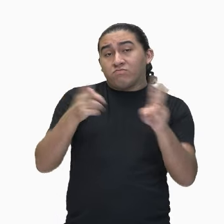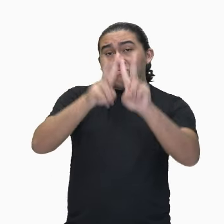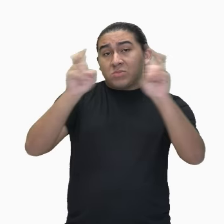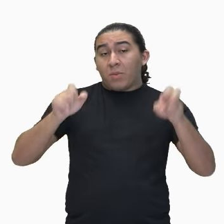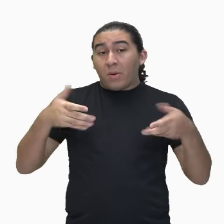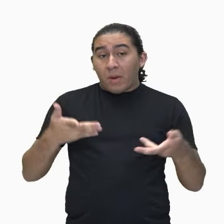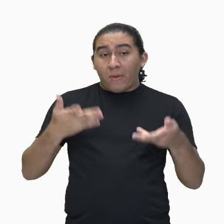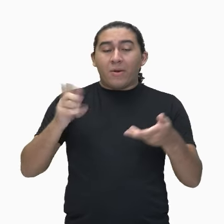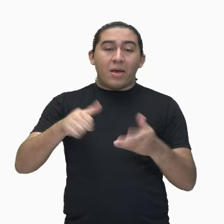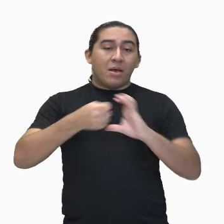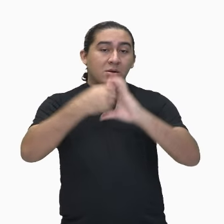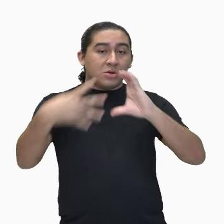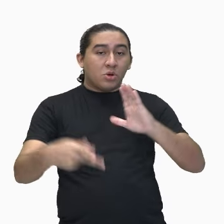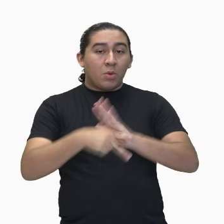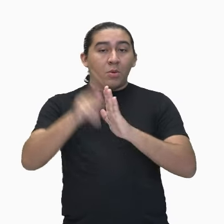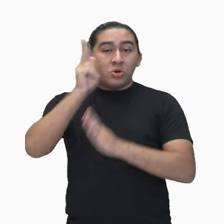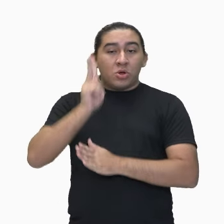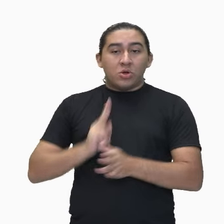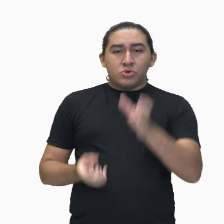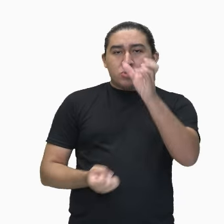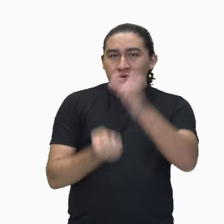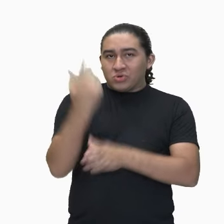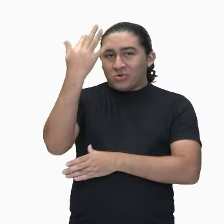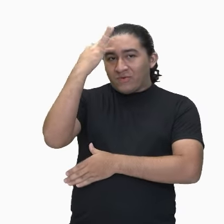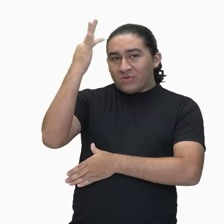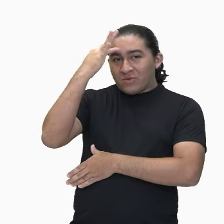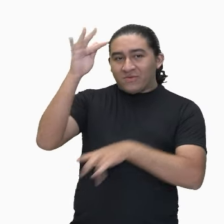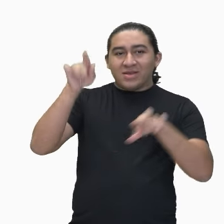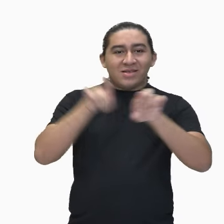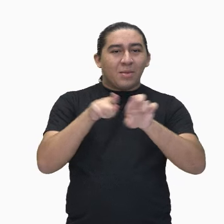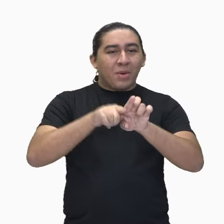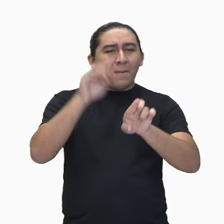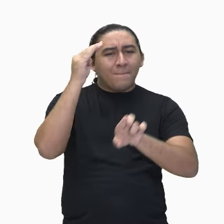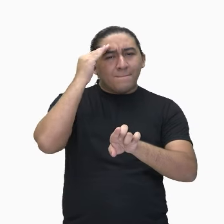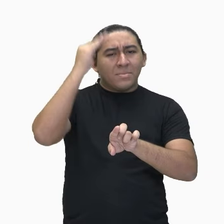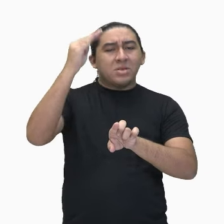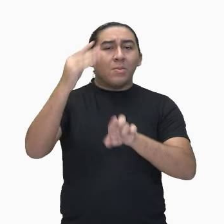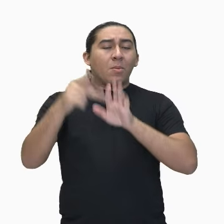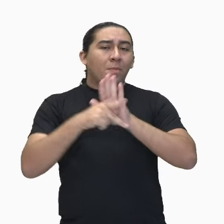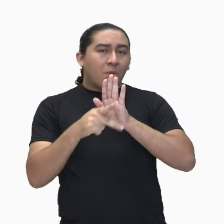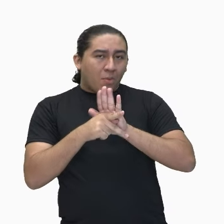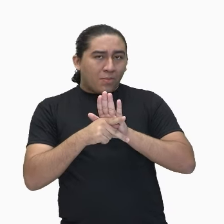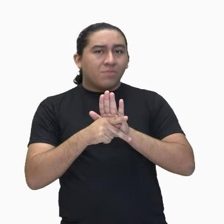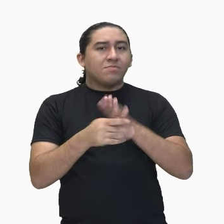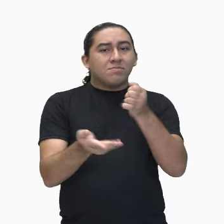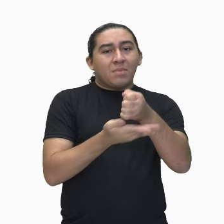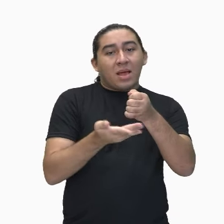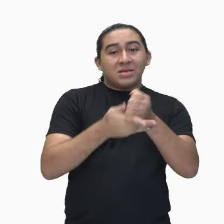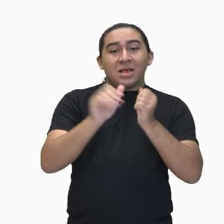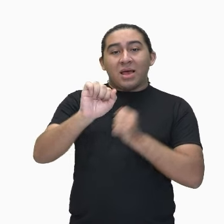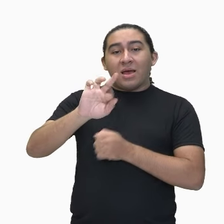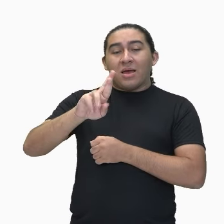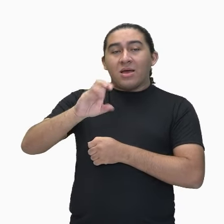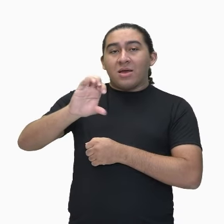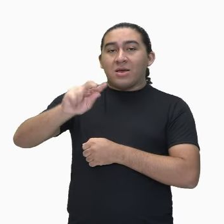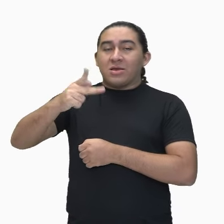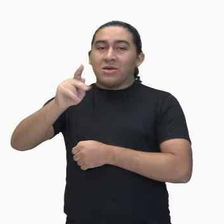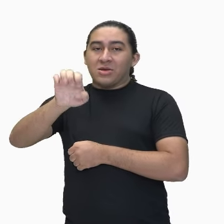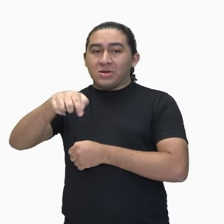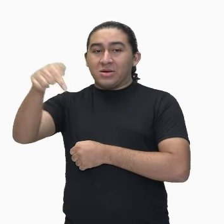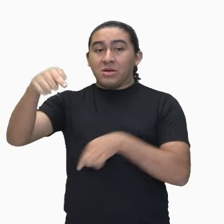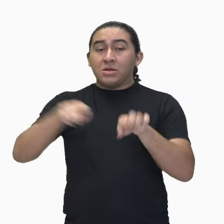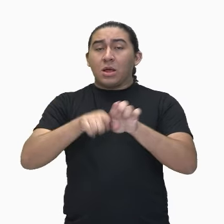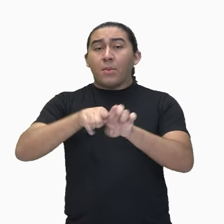sobre condições históricas para o surgimento da filosofia, princípio fundamental, a arqué, né? E